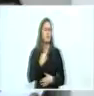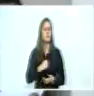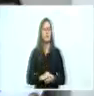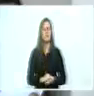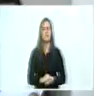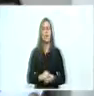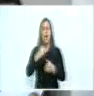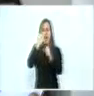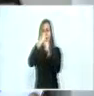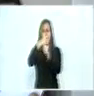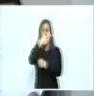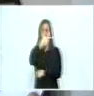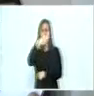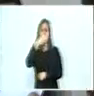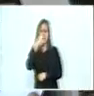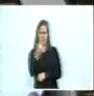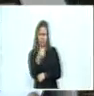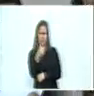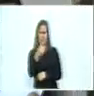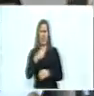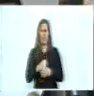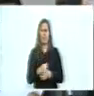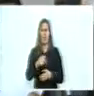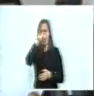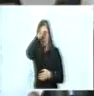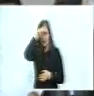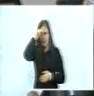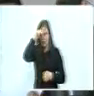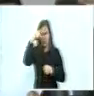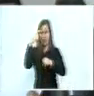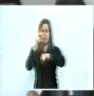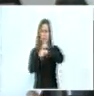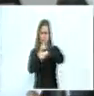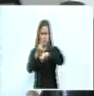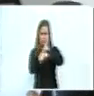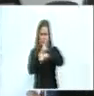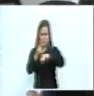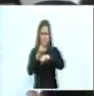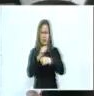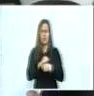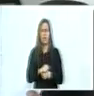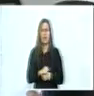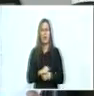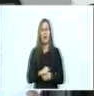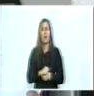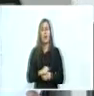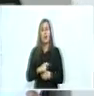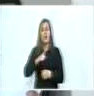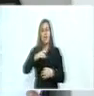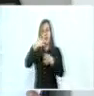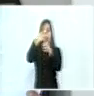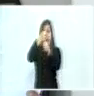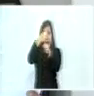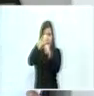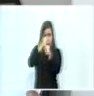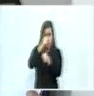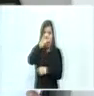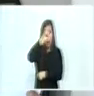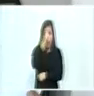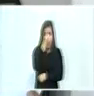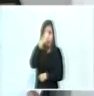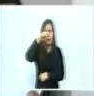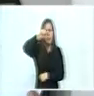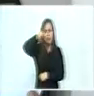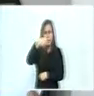Neste ano de 2016, a Prefeitura Municipal de Viçosa recebeu a nota